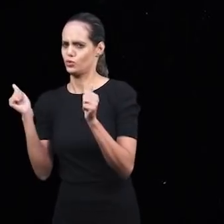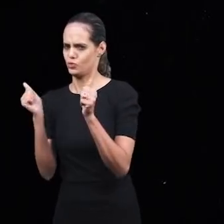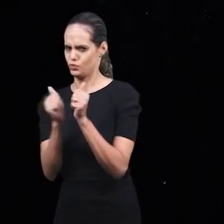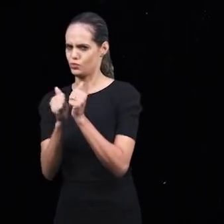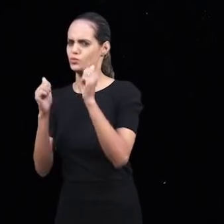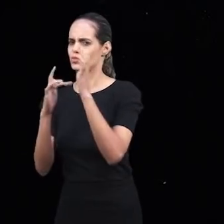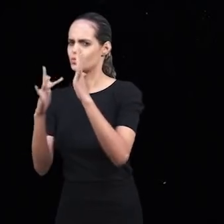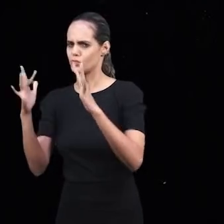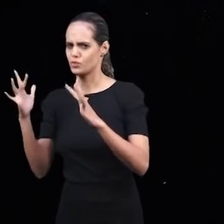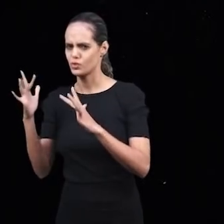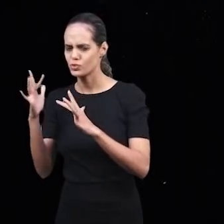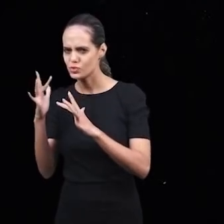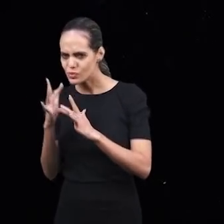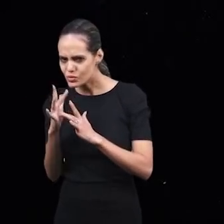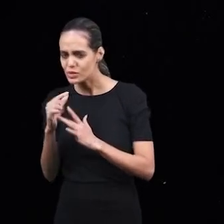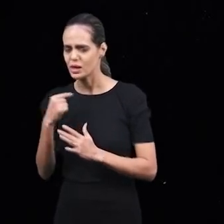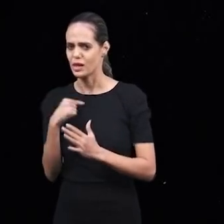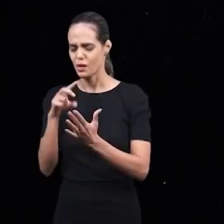Ele estou